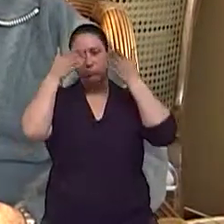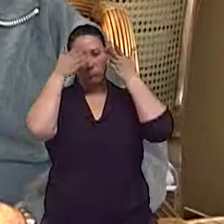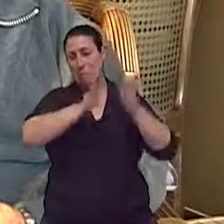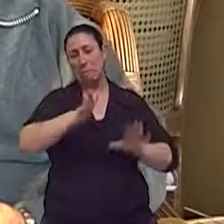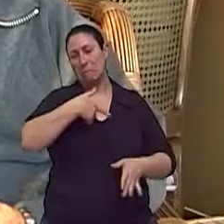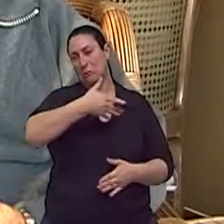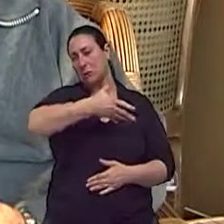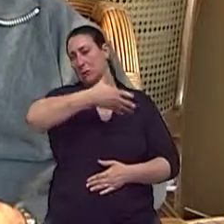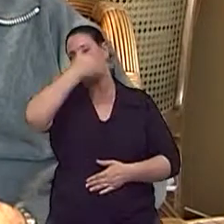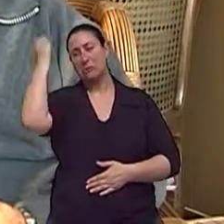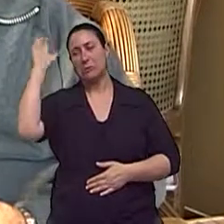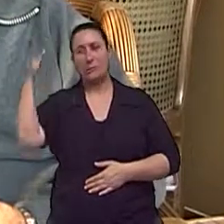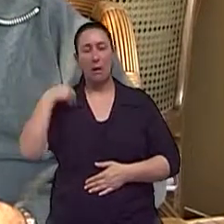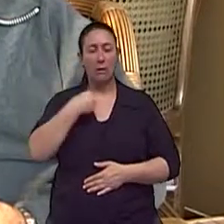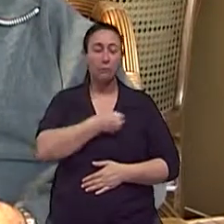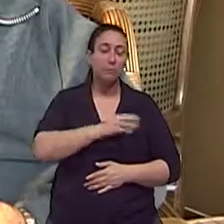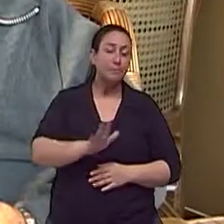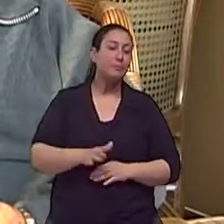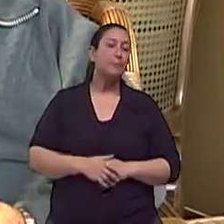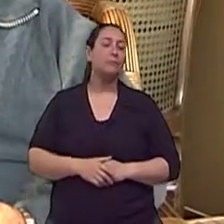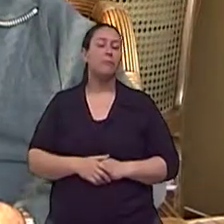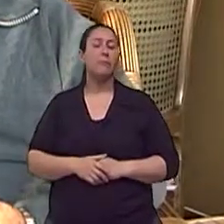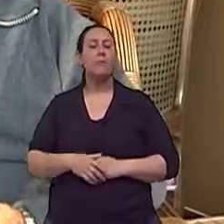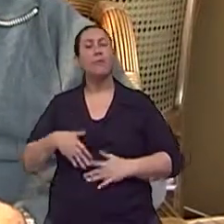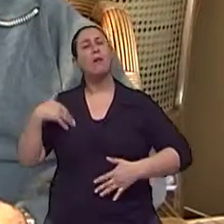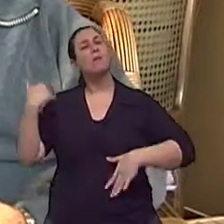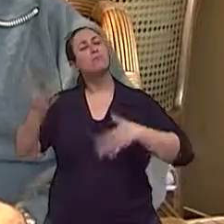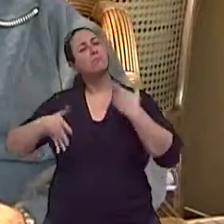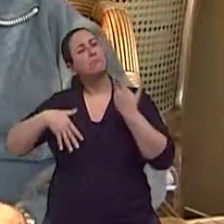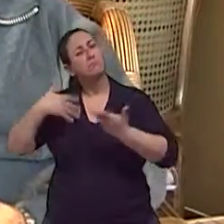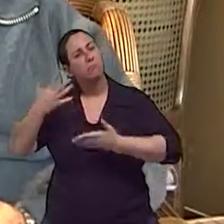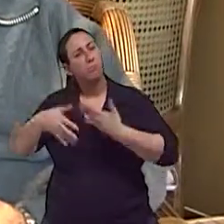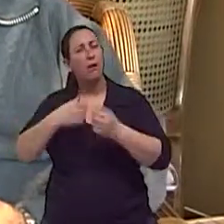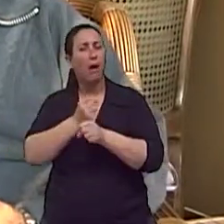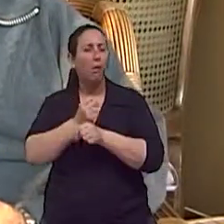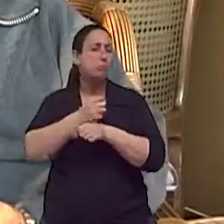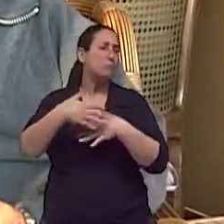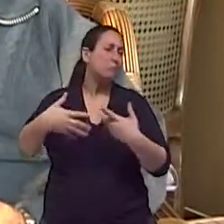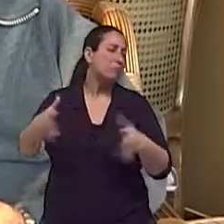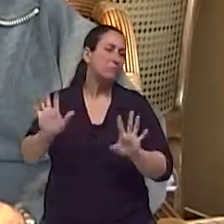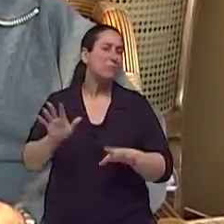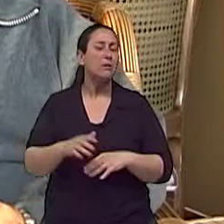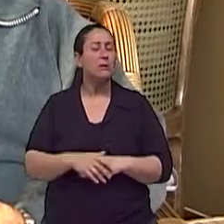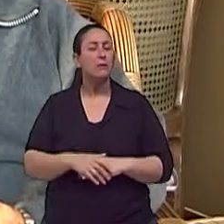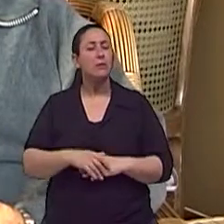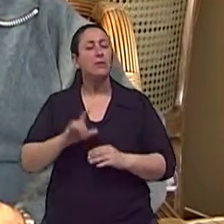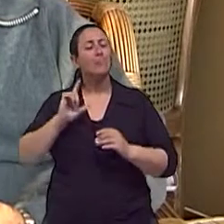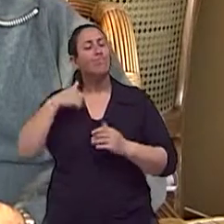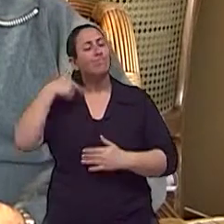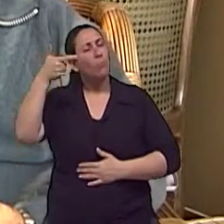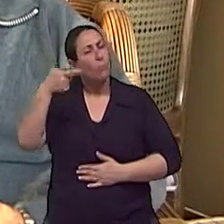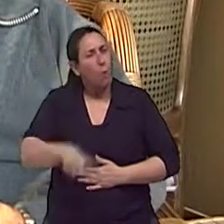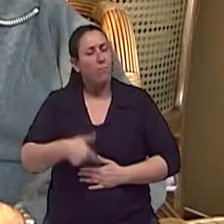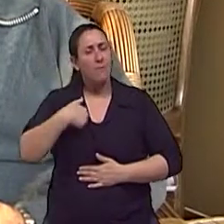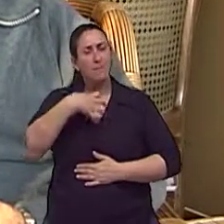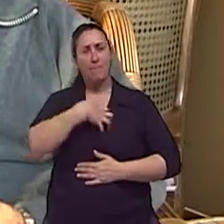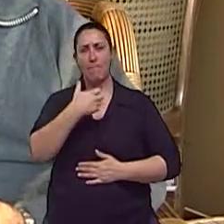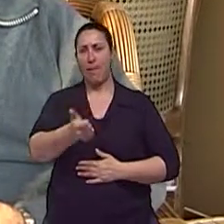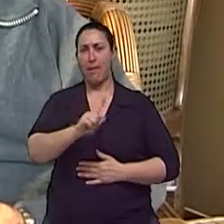até me esqueci passado um tempo voltou aquele mal estar